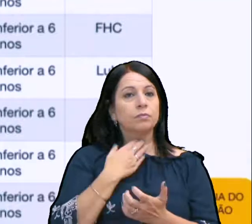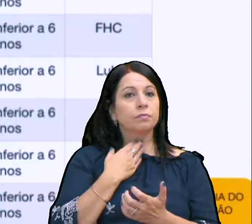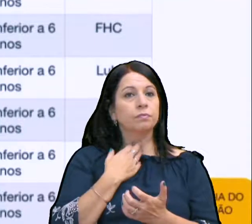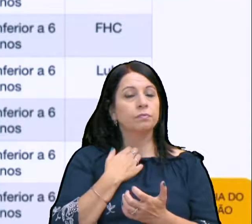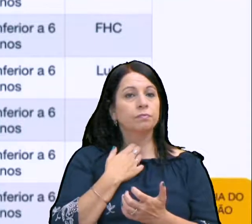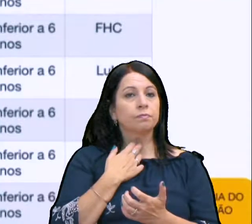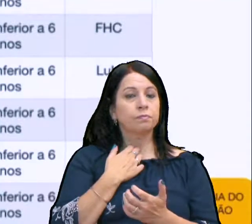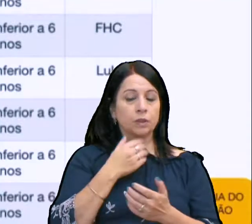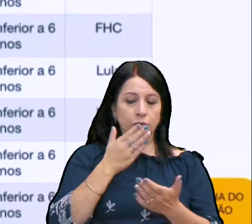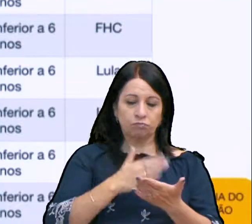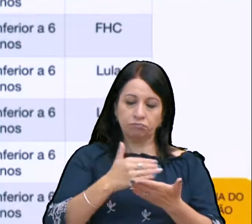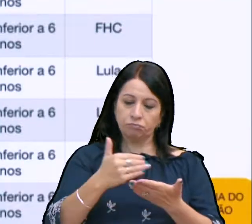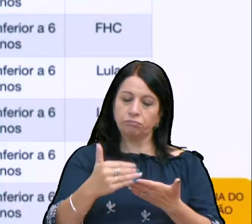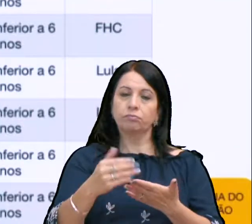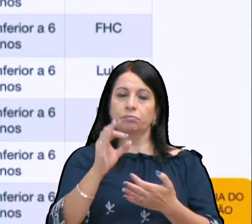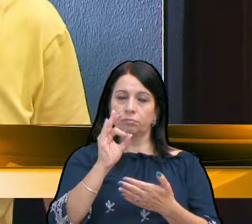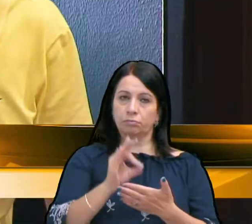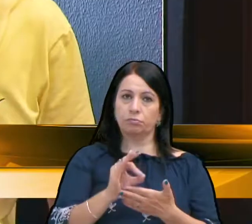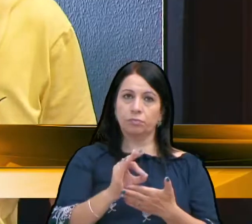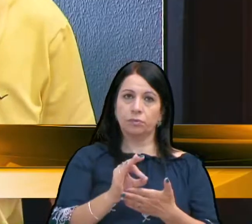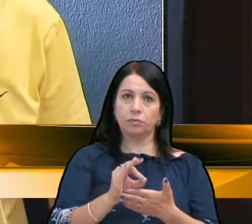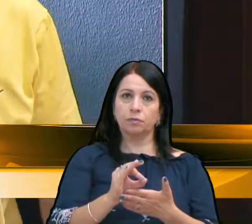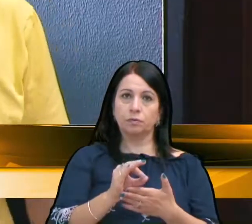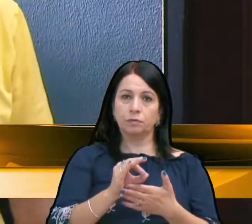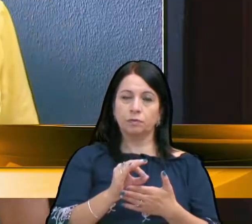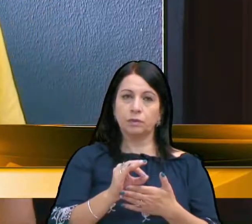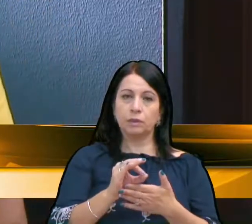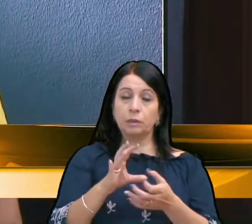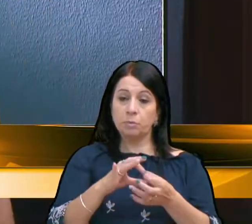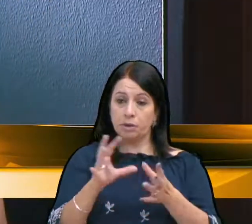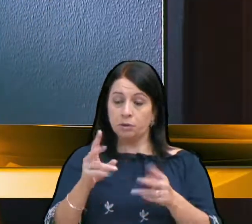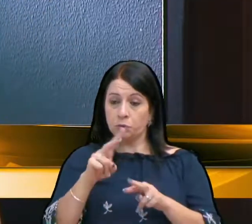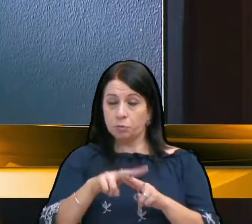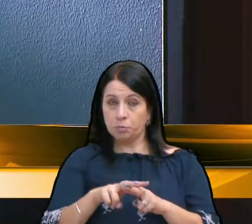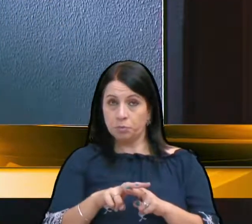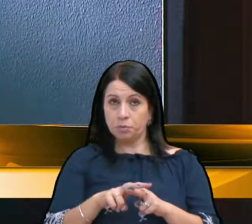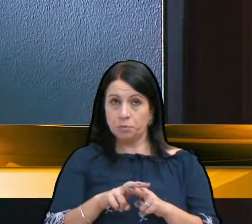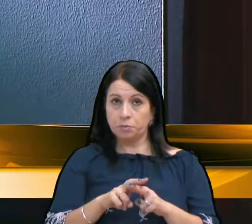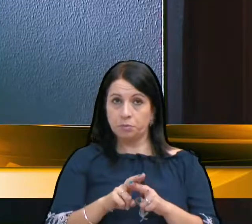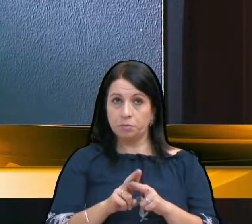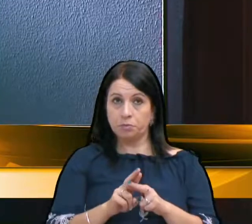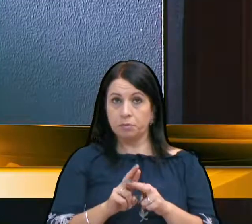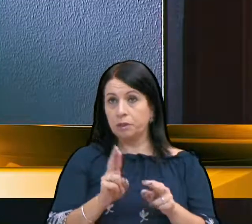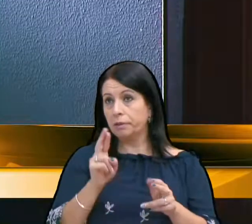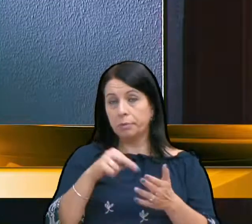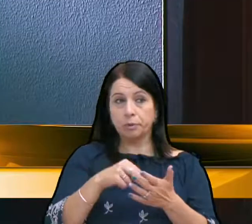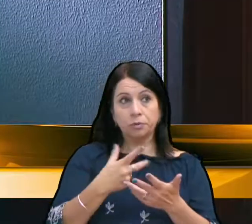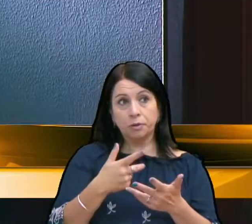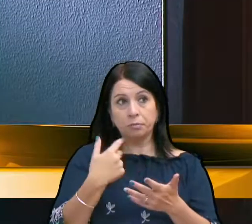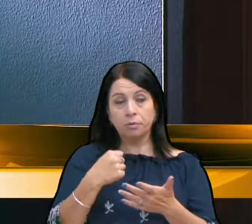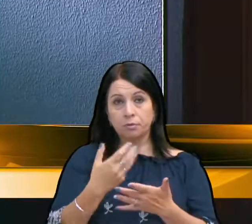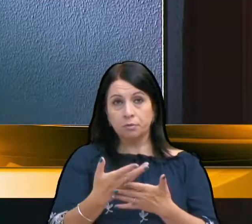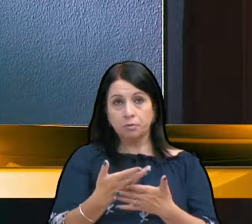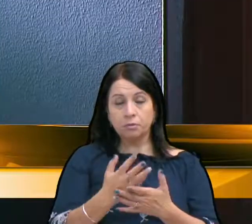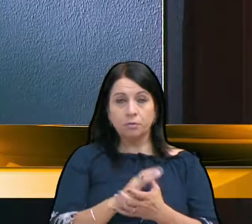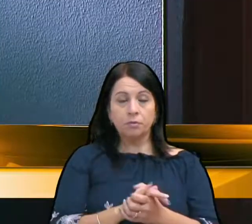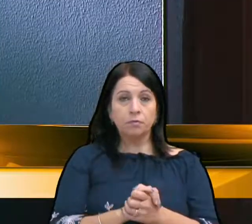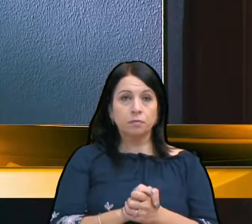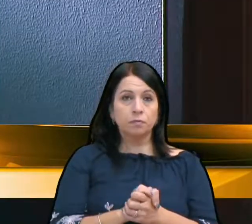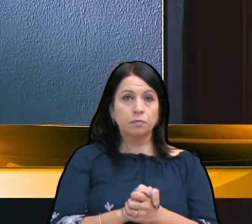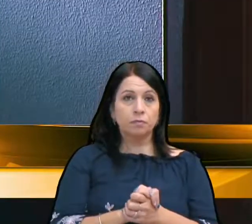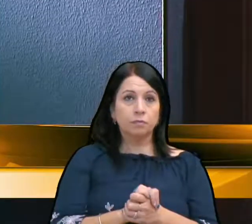de disciplina, fazendo indulto realmente para questões excepcionais. Pode ir